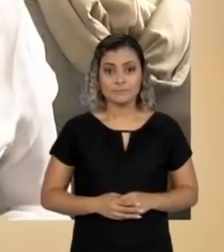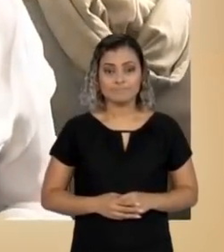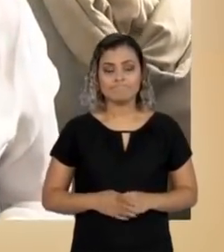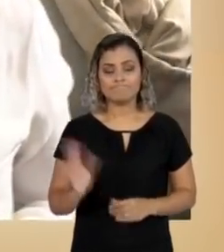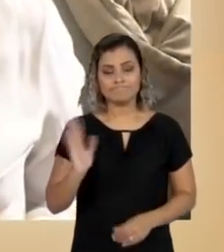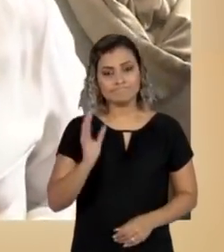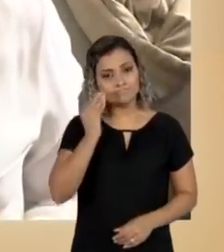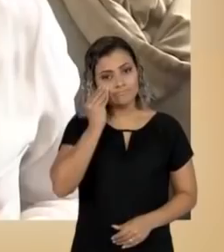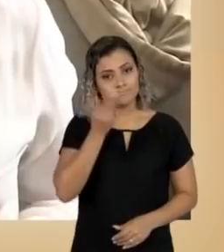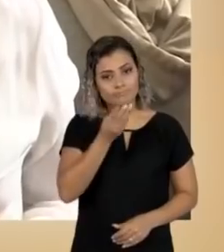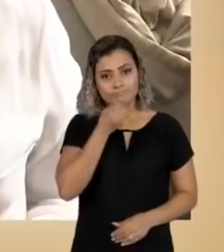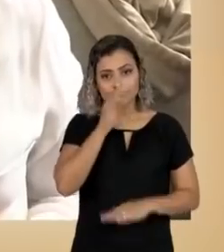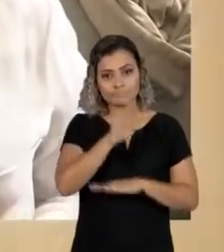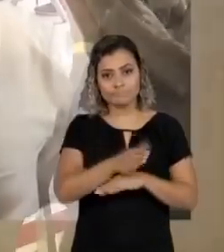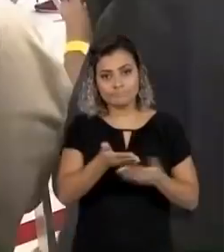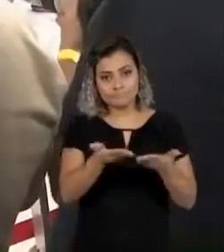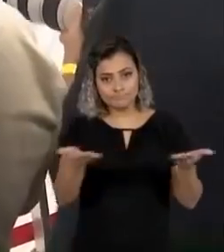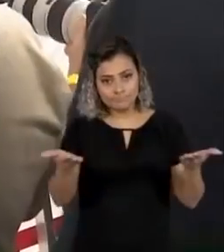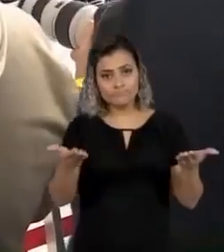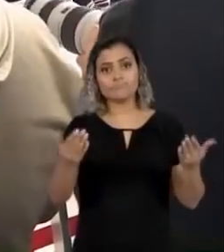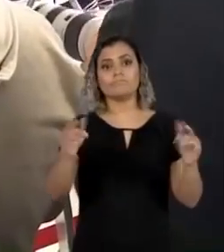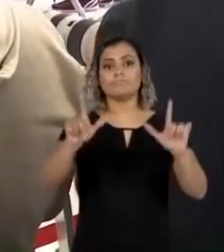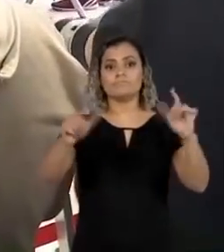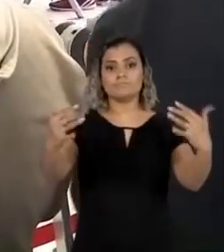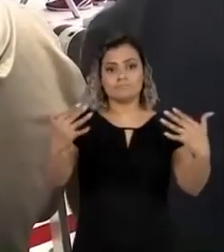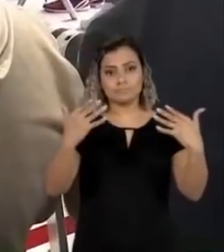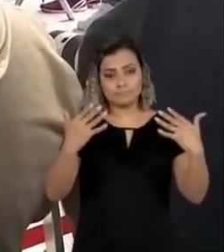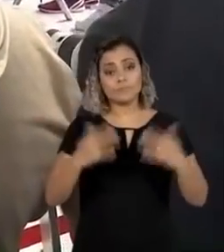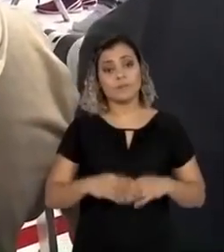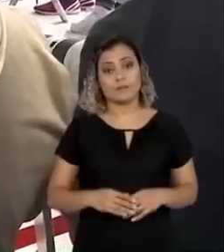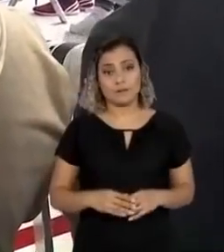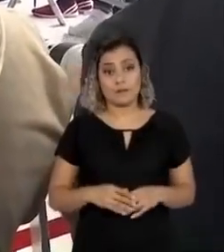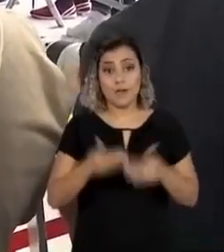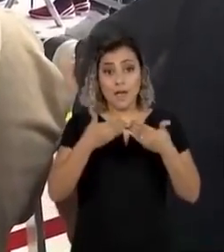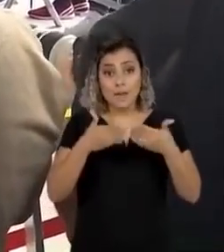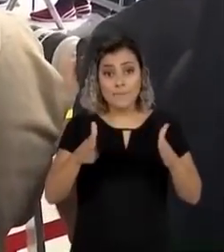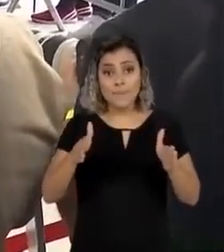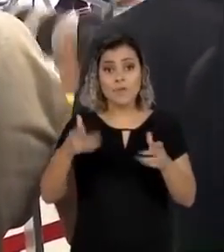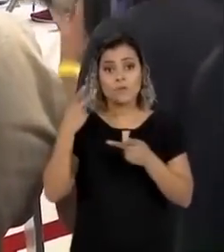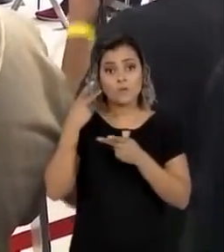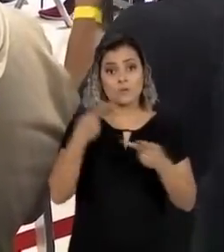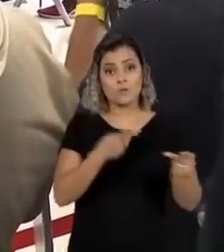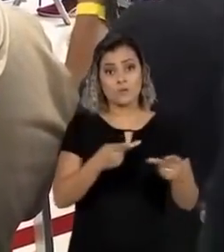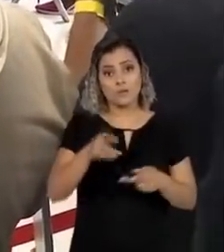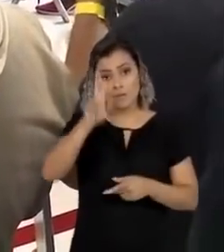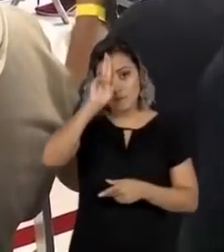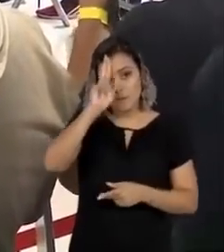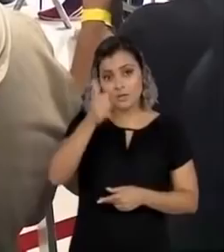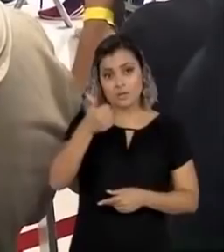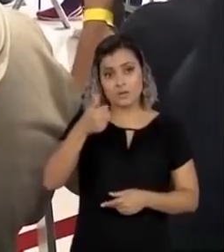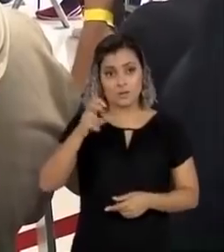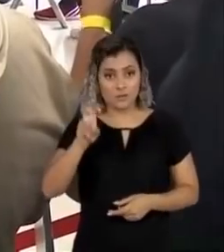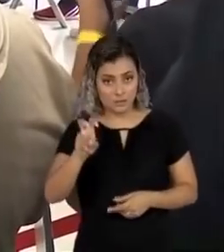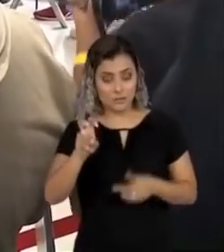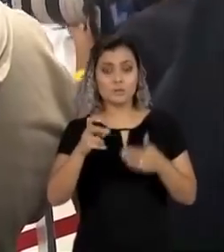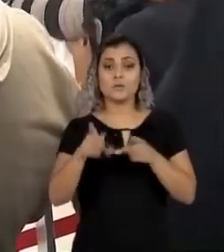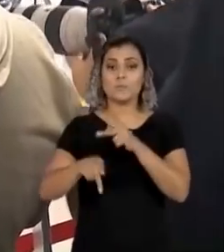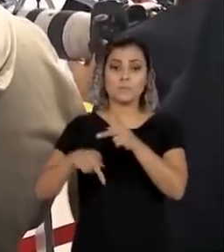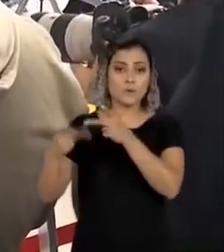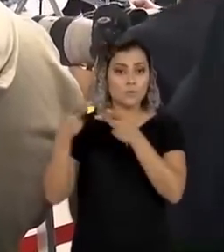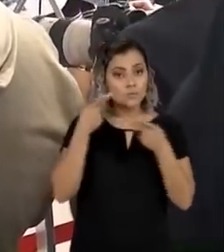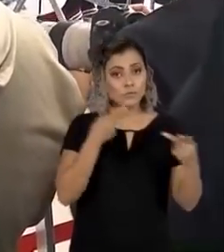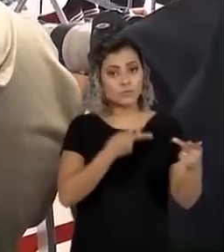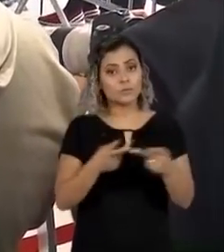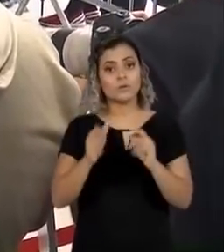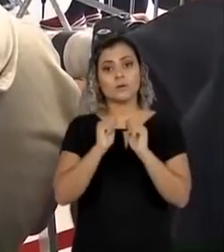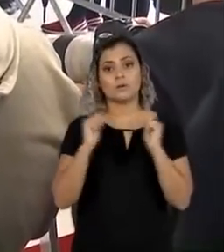Oi, Joyce, uma boa tarde a você, boa tarde a todos. Desde que foi aberta, por volta do 12h15, ao público, a